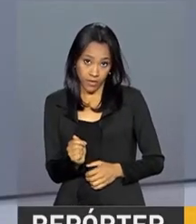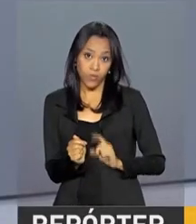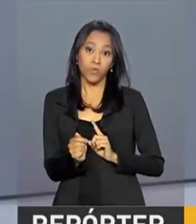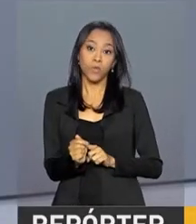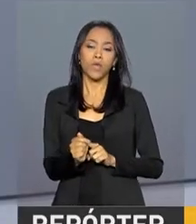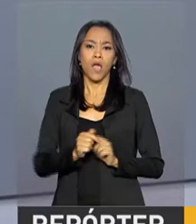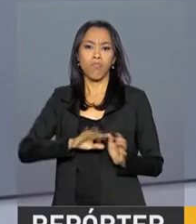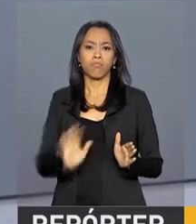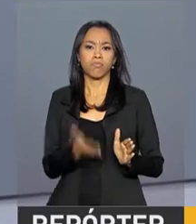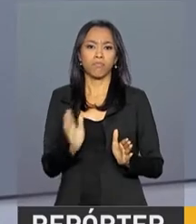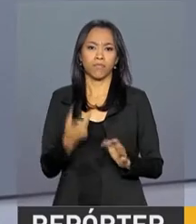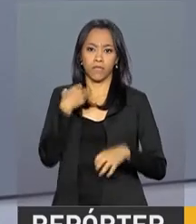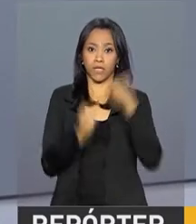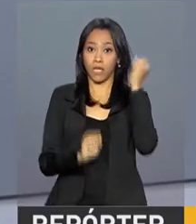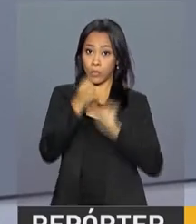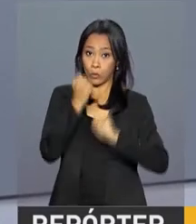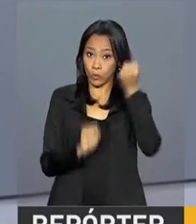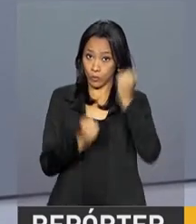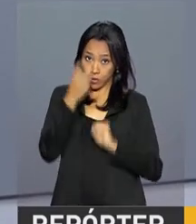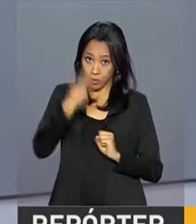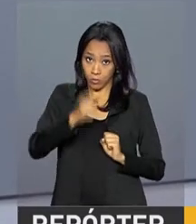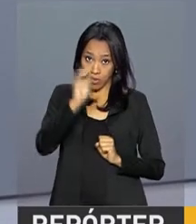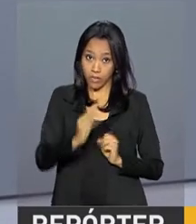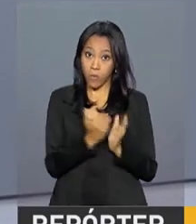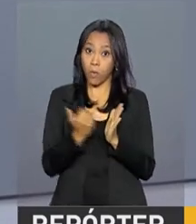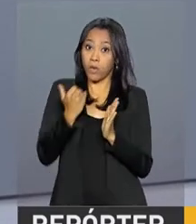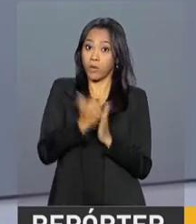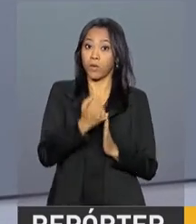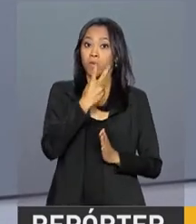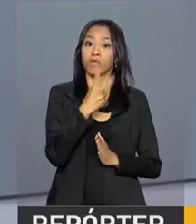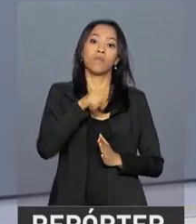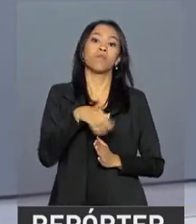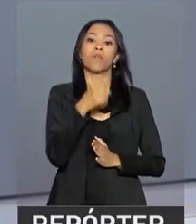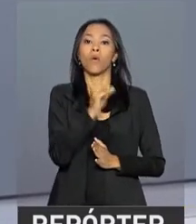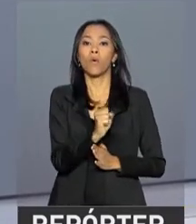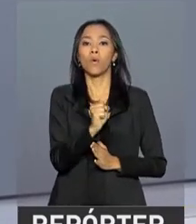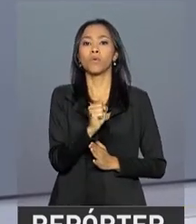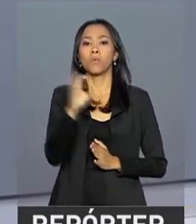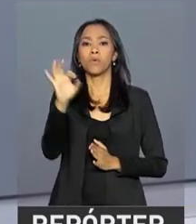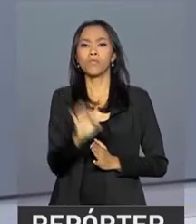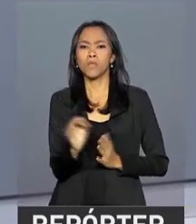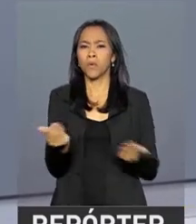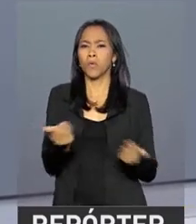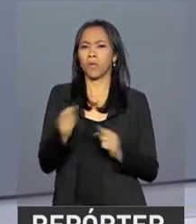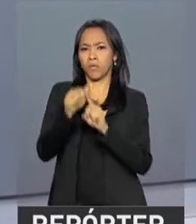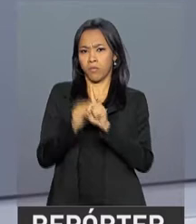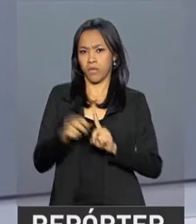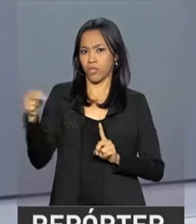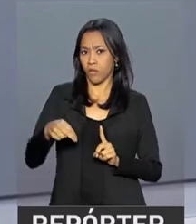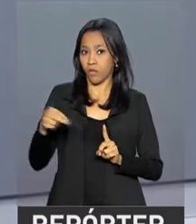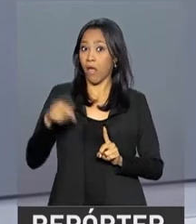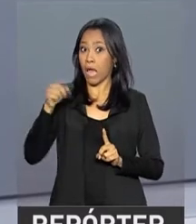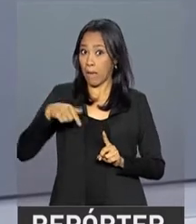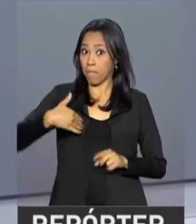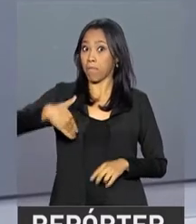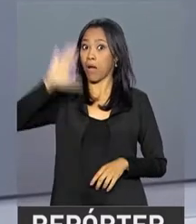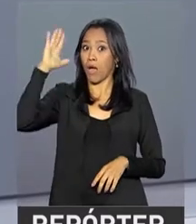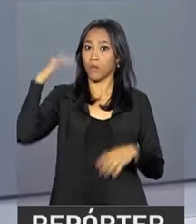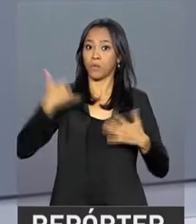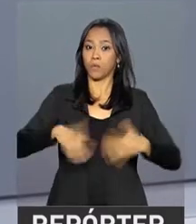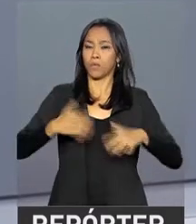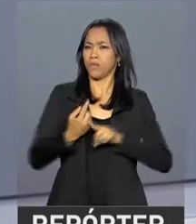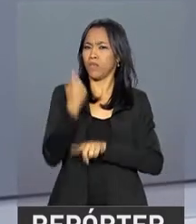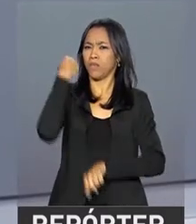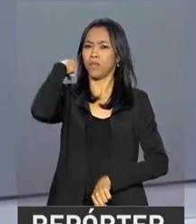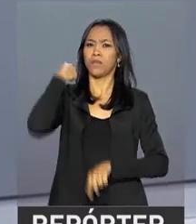industrial nacional cresceu 2,8 por cento na comparação com novembro a maior alta mensal desde junho de